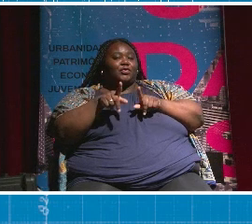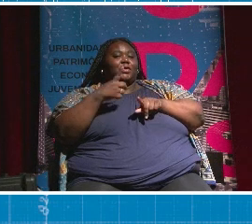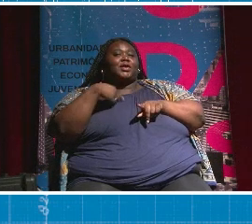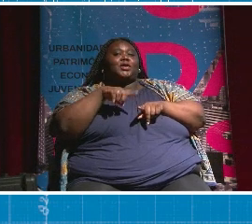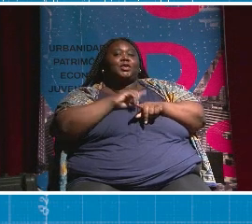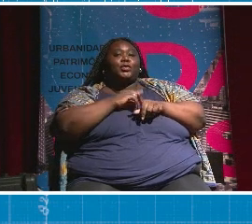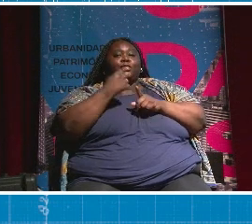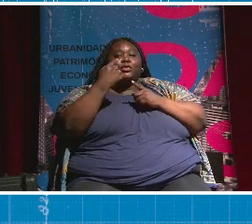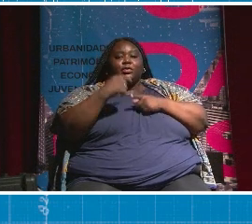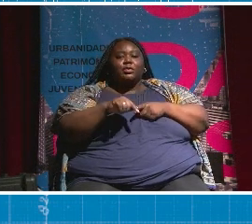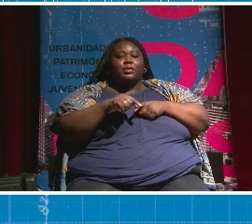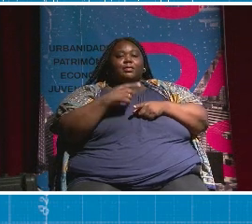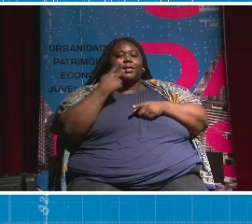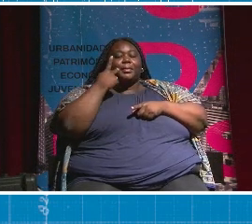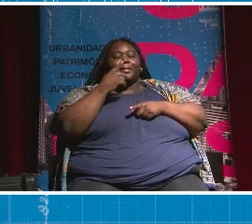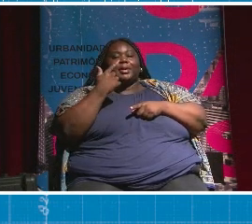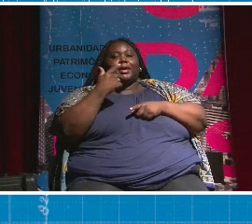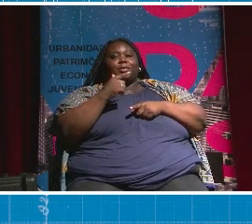nosso desafio